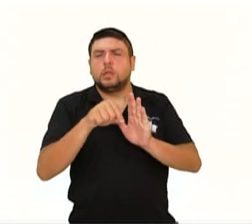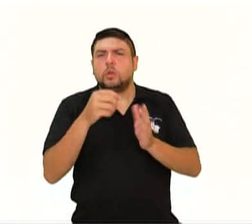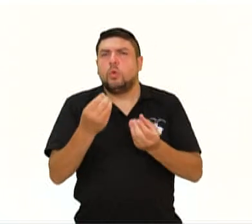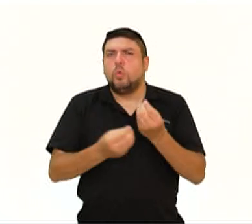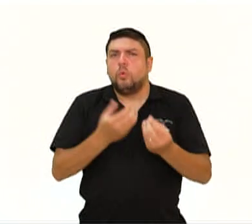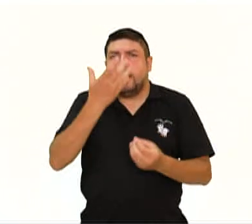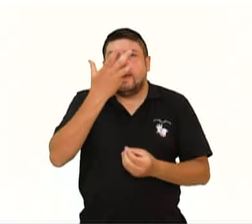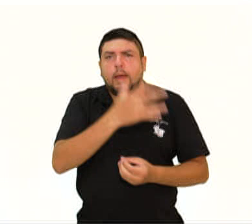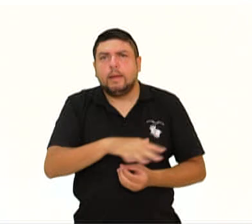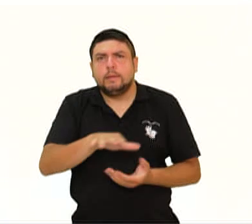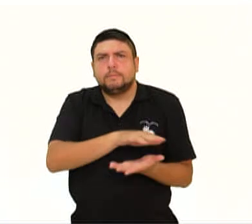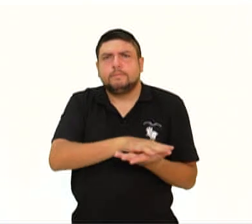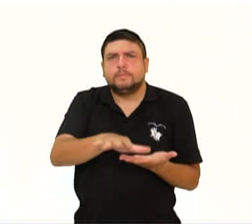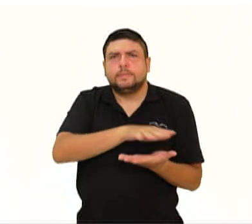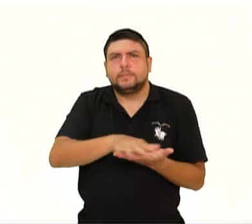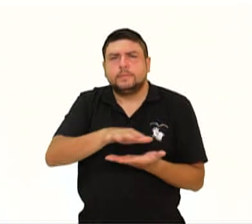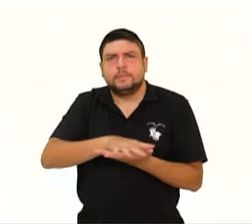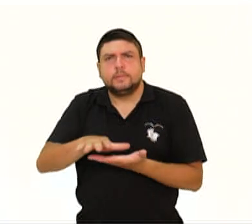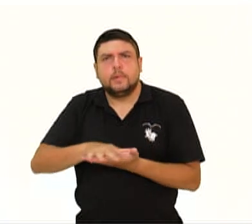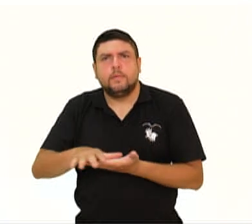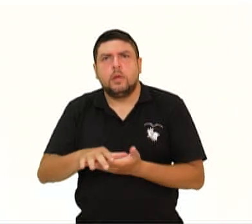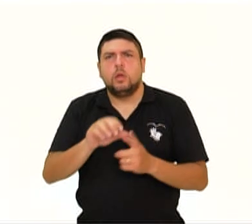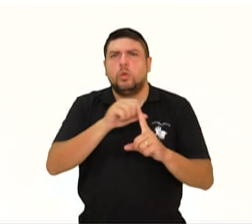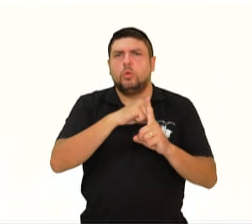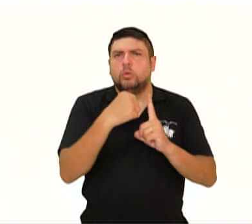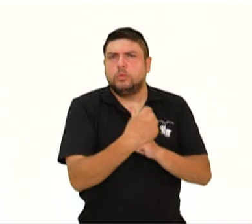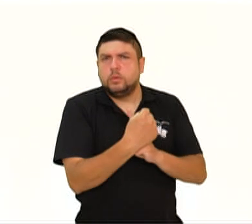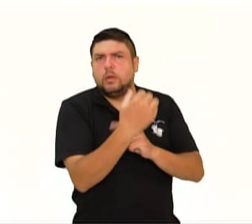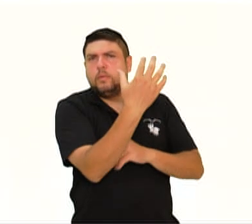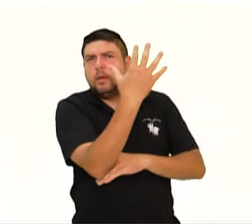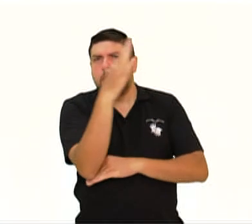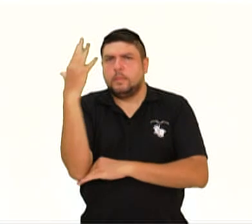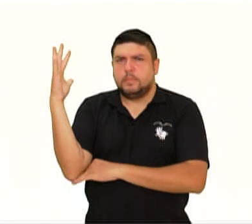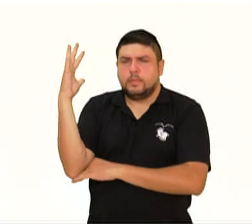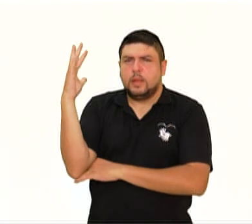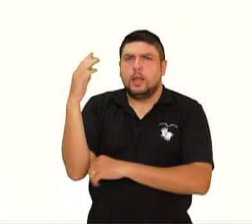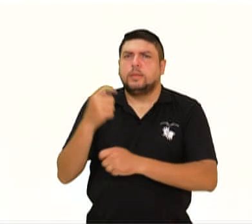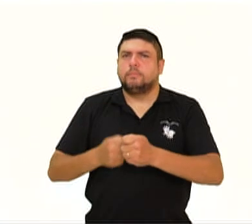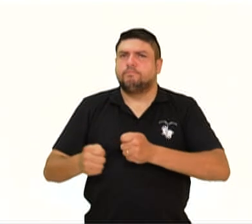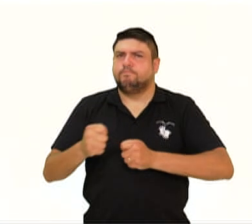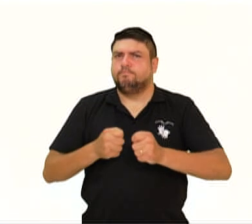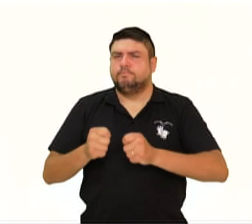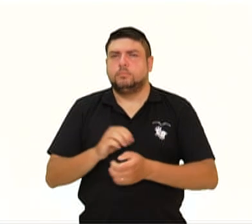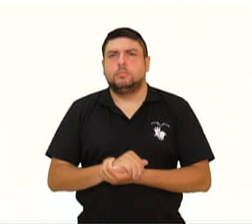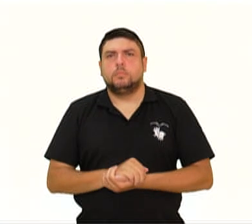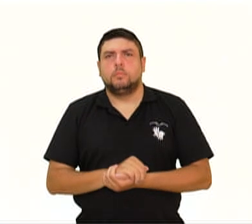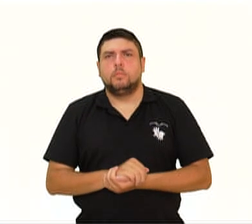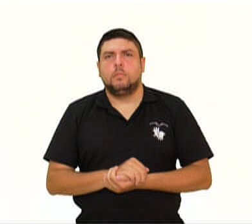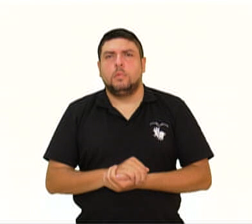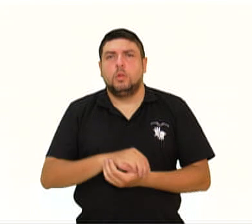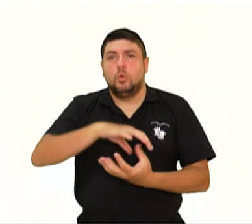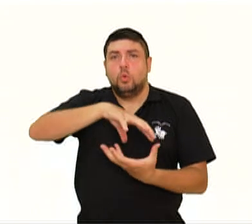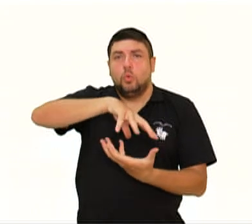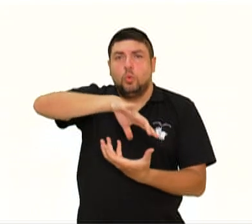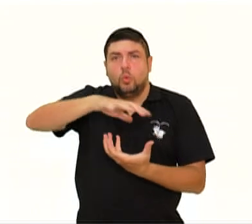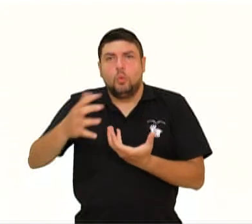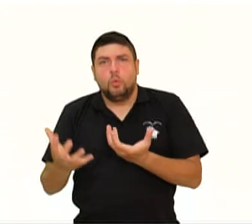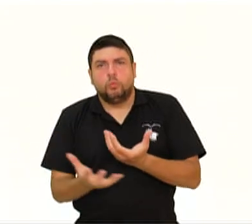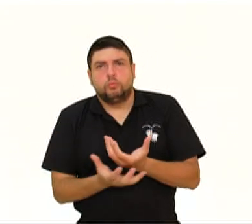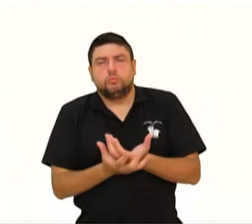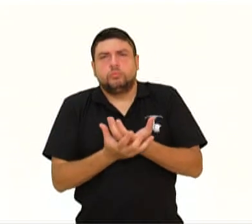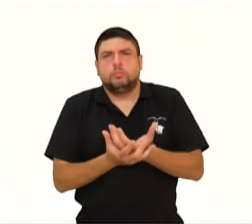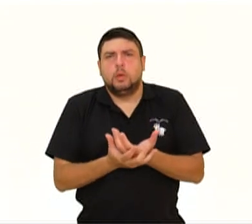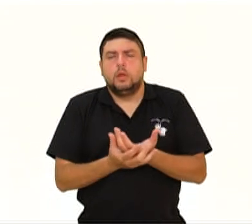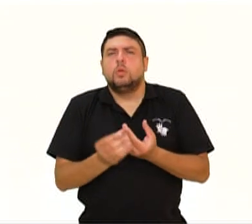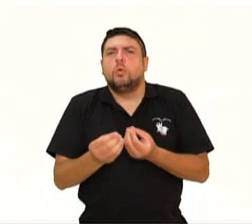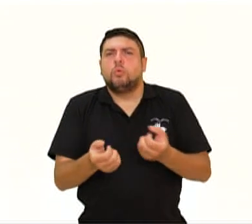esferas social, ambiental e econômica. A edição Sustentabilidade traz depoimentos